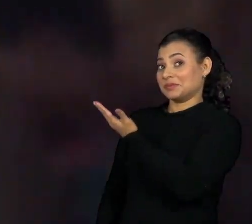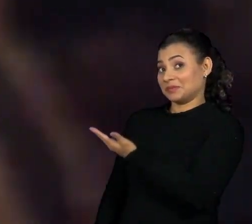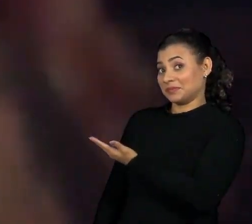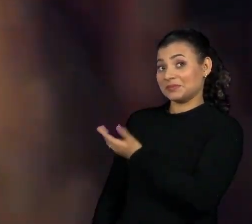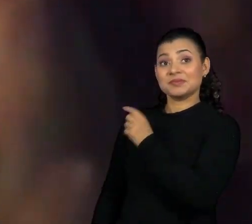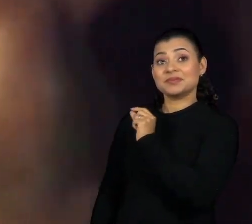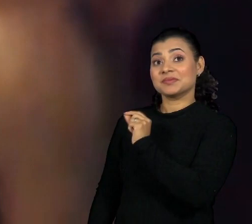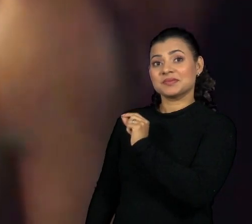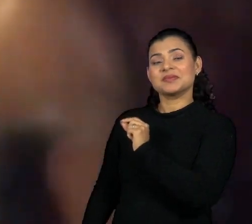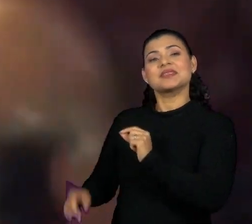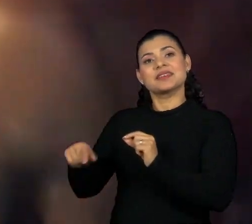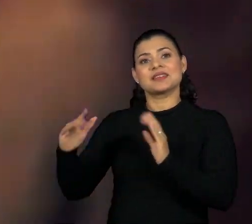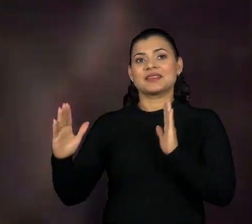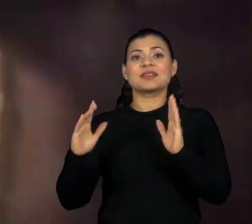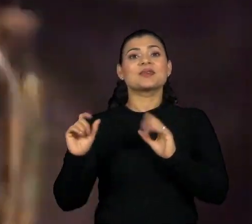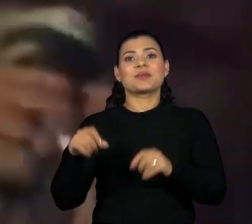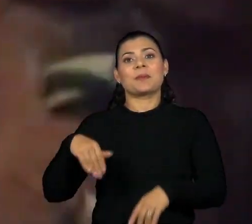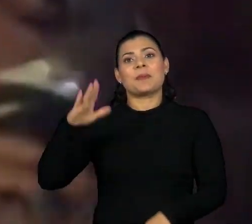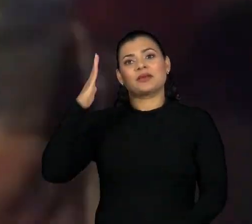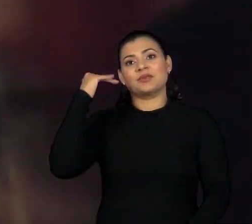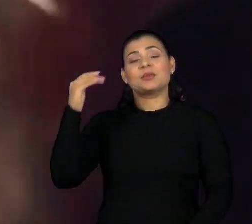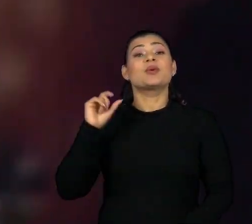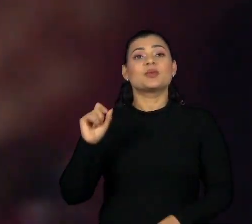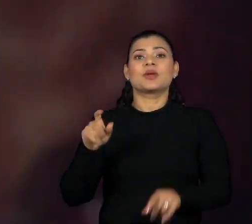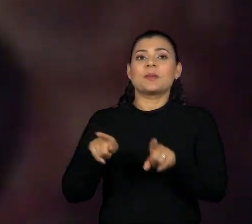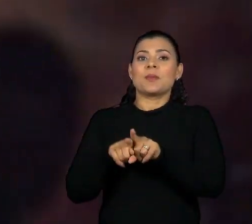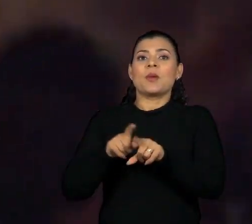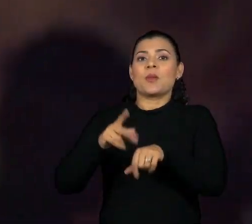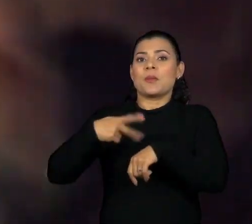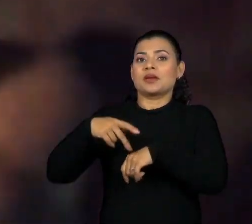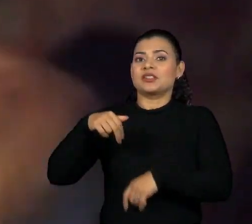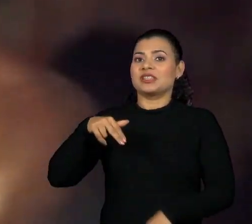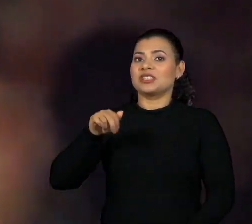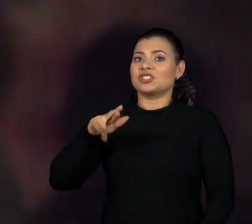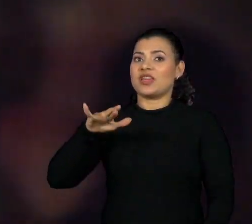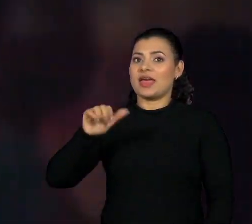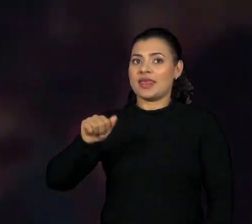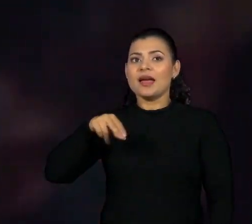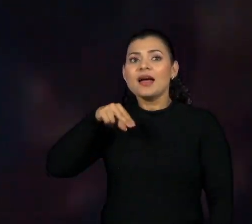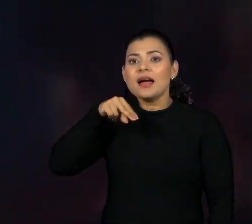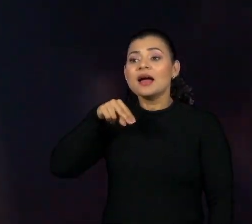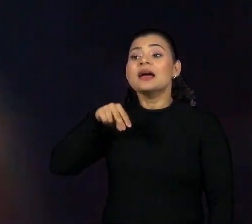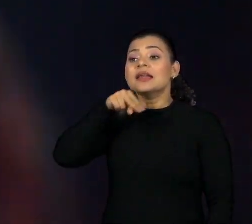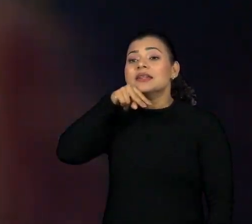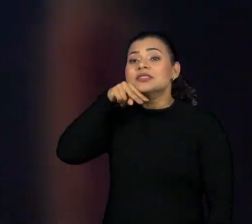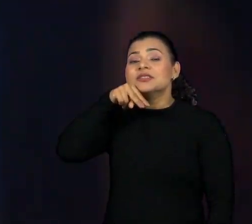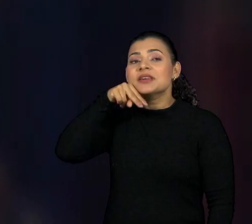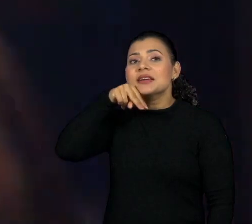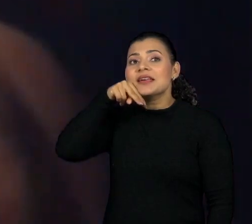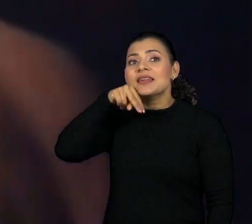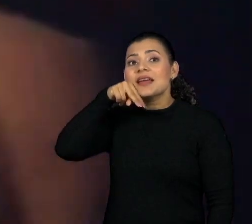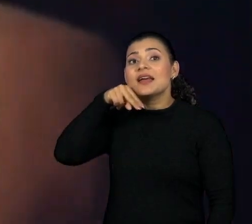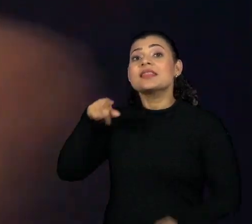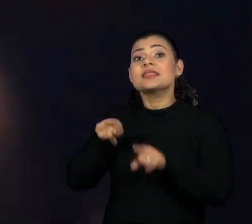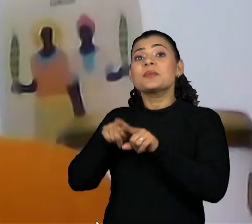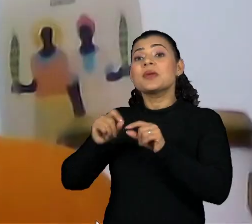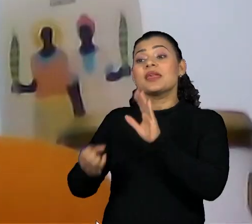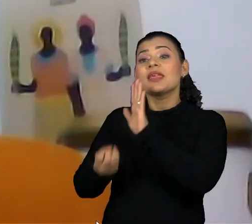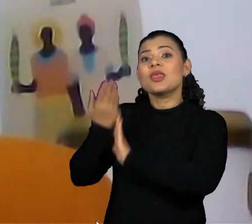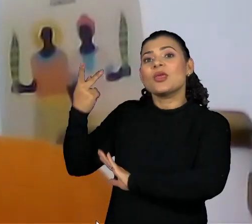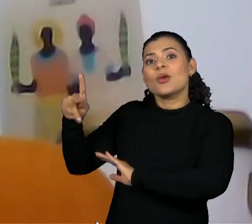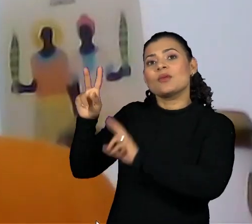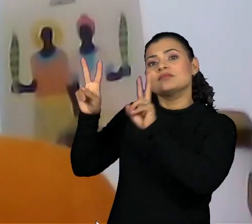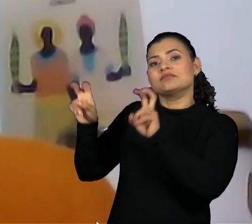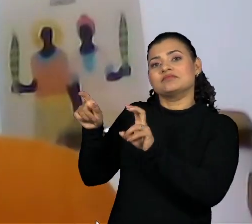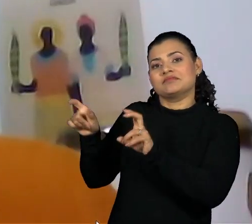gênero, enfim, talvez seja o músico nigeriano chamado Fela Kuti, que cunhou o termo Afrobeat, né? E a